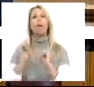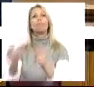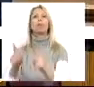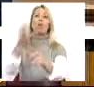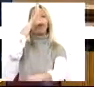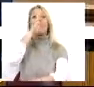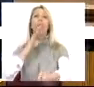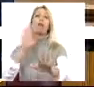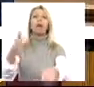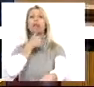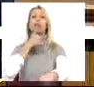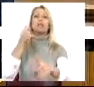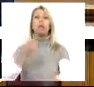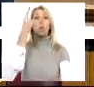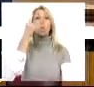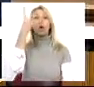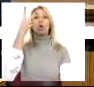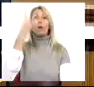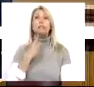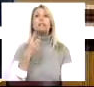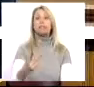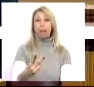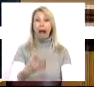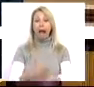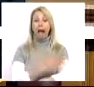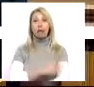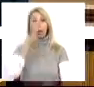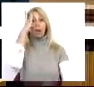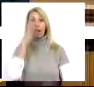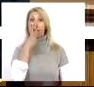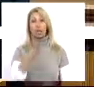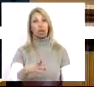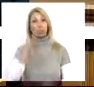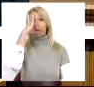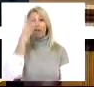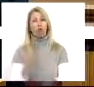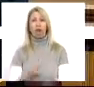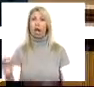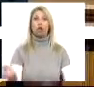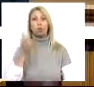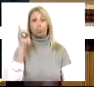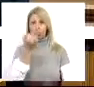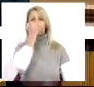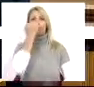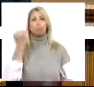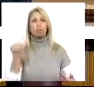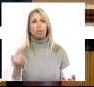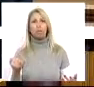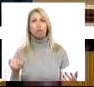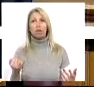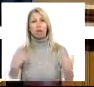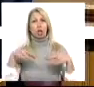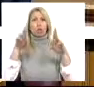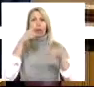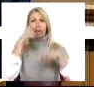de uma ou duas semanas antes do Carnaval decidir não considerar o dia de Carnaval como um feriado, frustrando, aliás, as expectativas